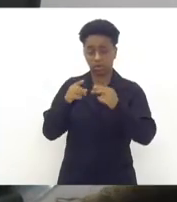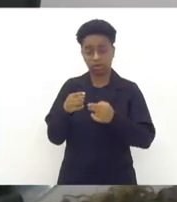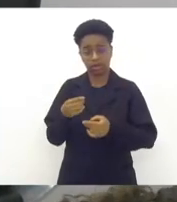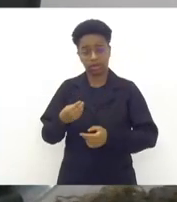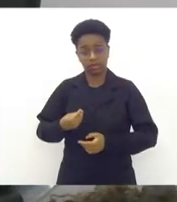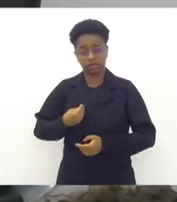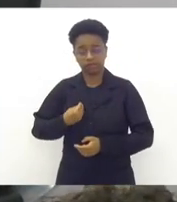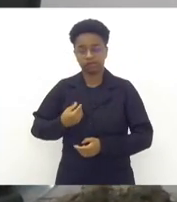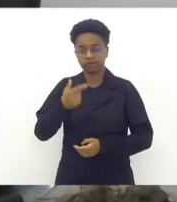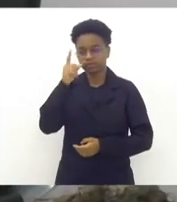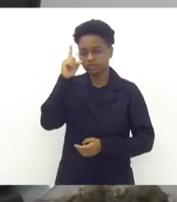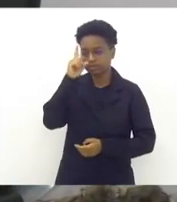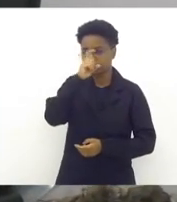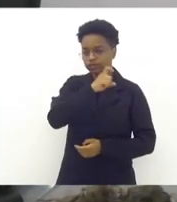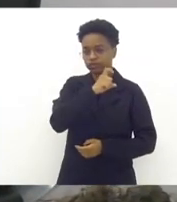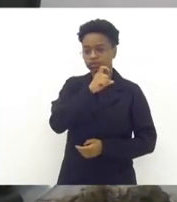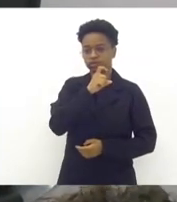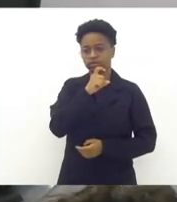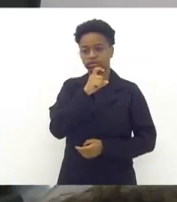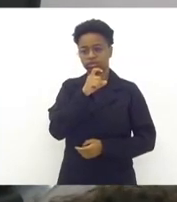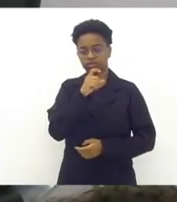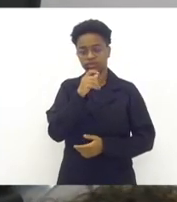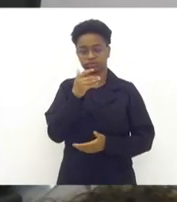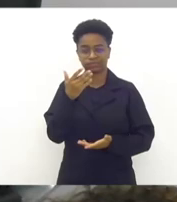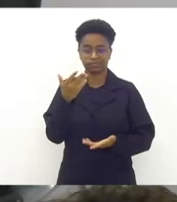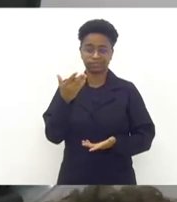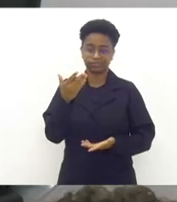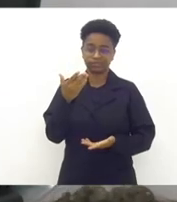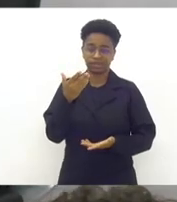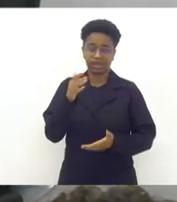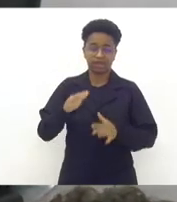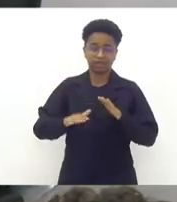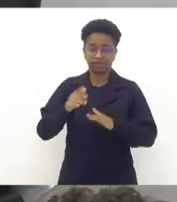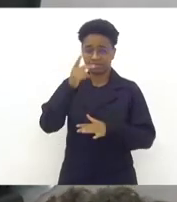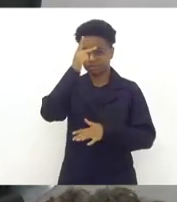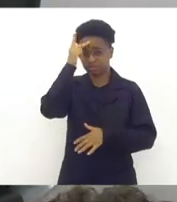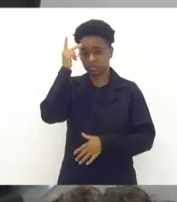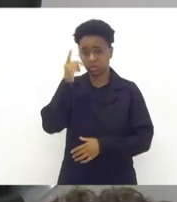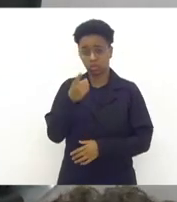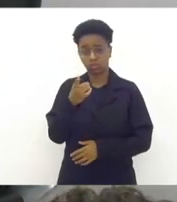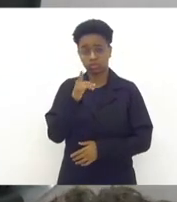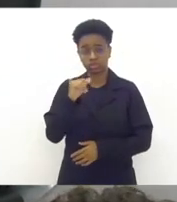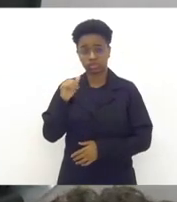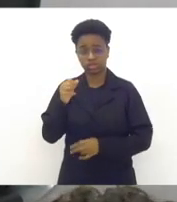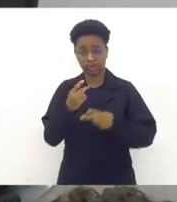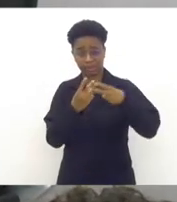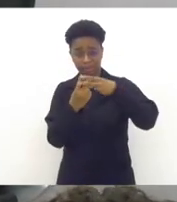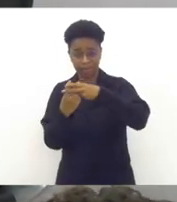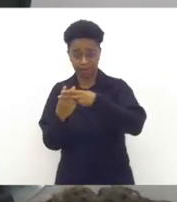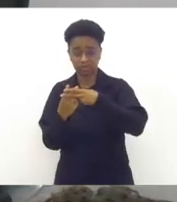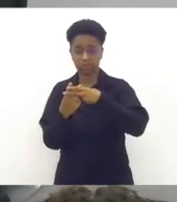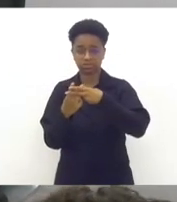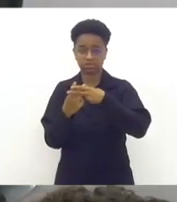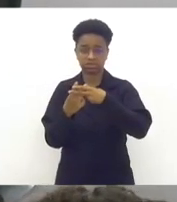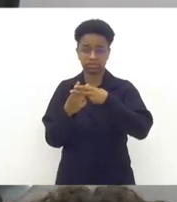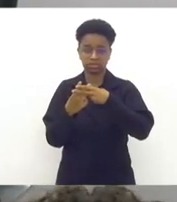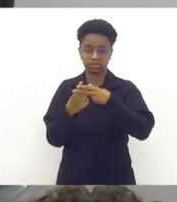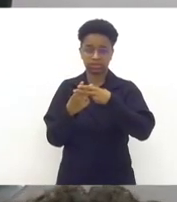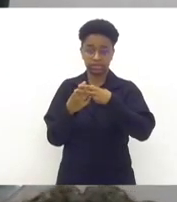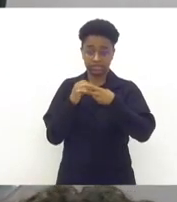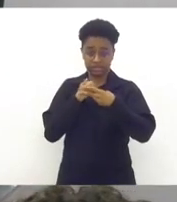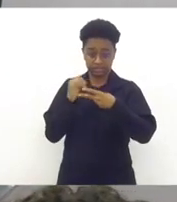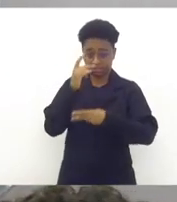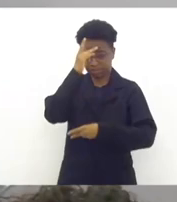uma dificuldade, nem que a pessoa passe um dia na cadeia, sendo